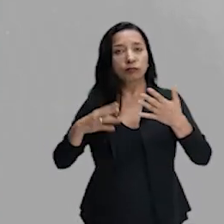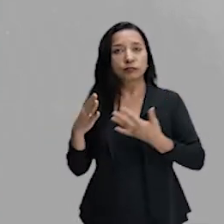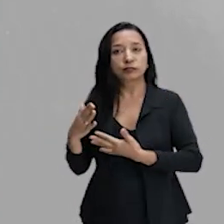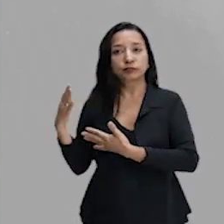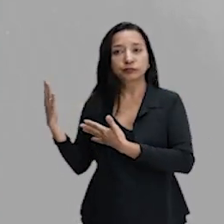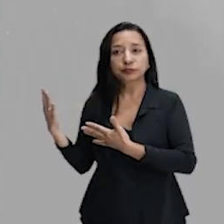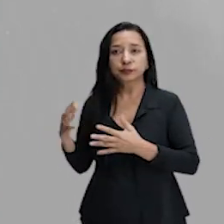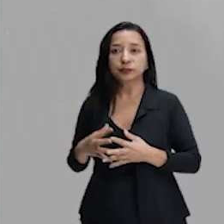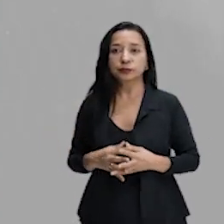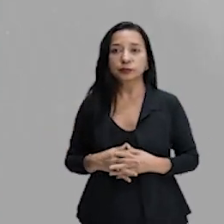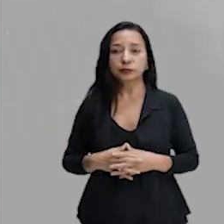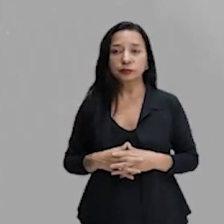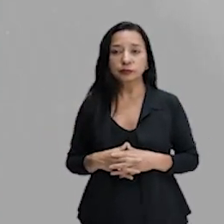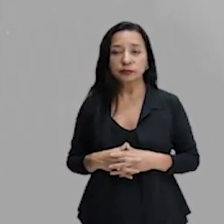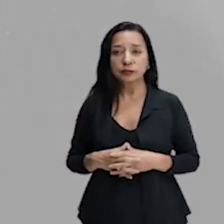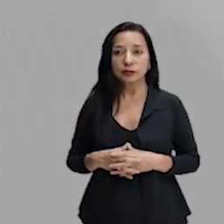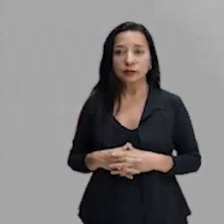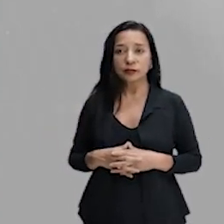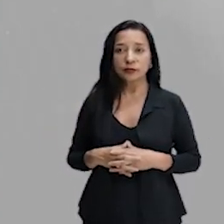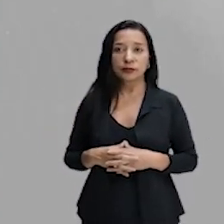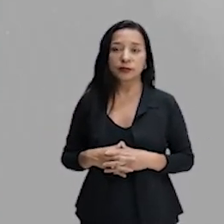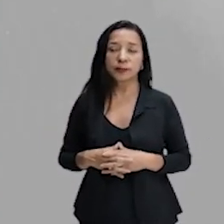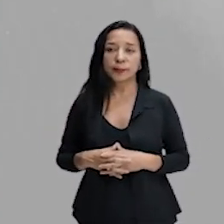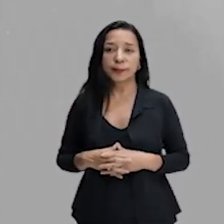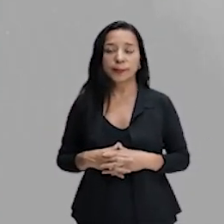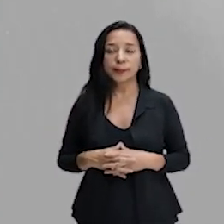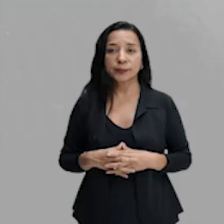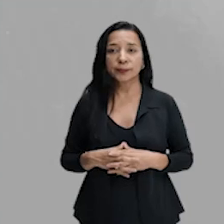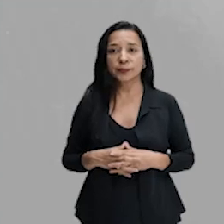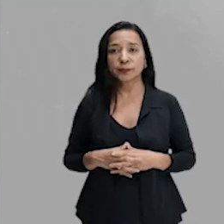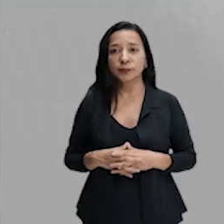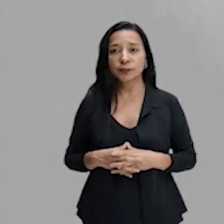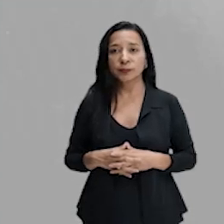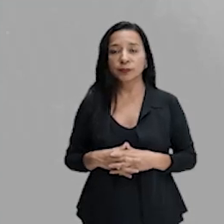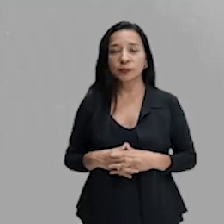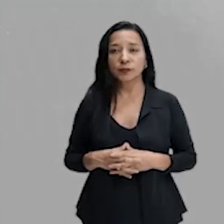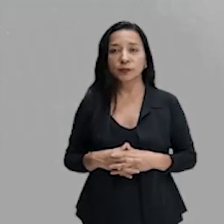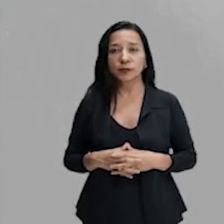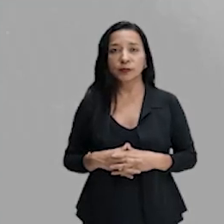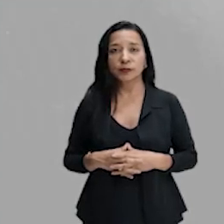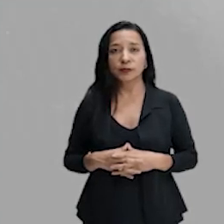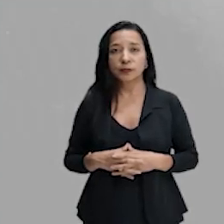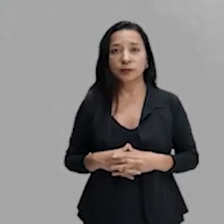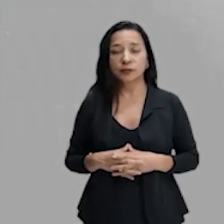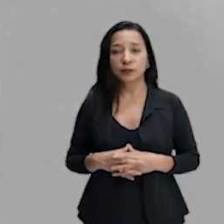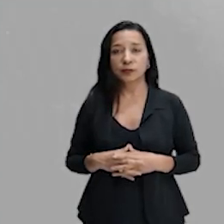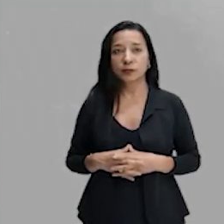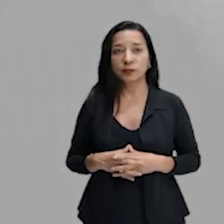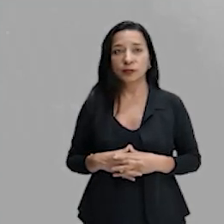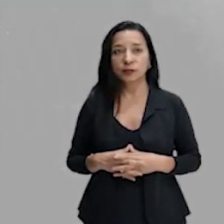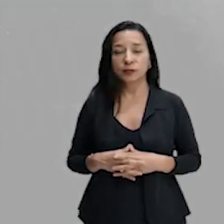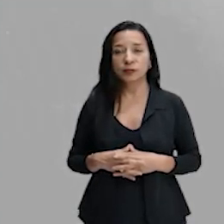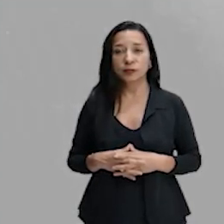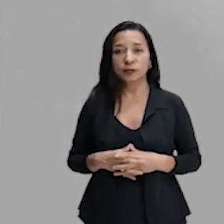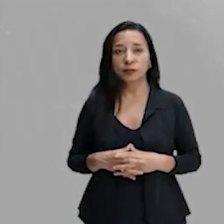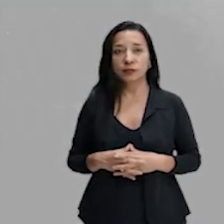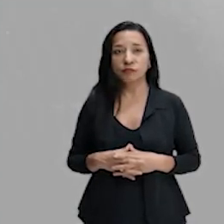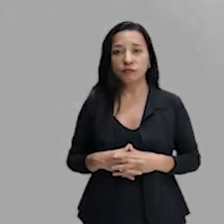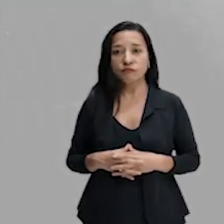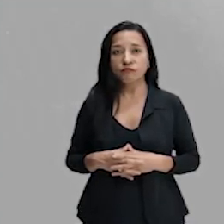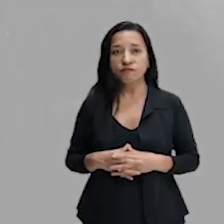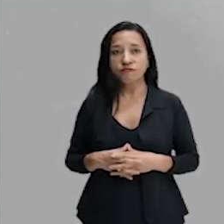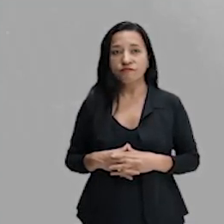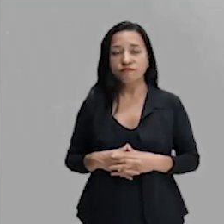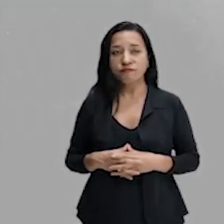do seguinte dos seguintes prismas né primeiro eu tenho esse Prisma aqui regular se esse Prisma aqui é um prisma regular